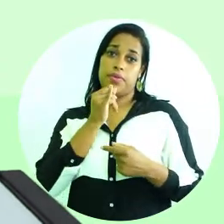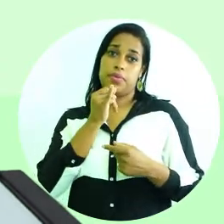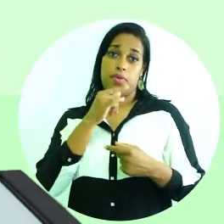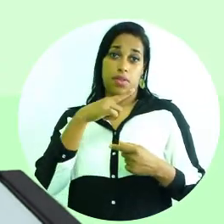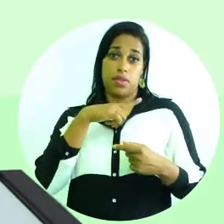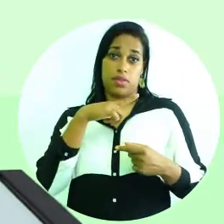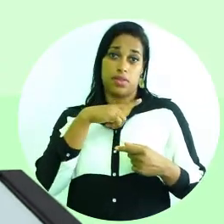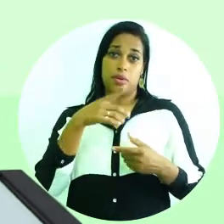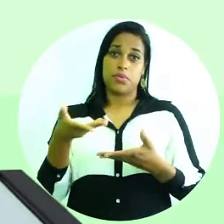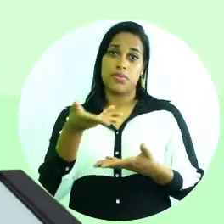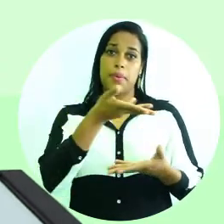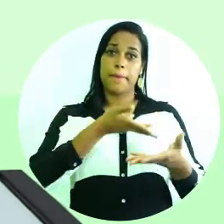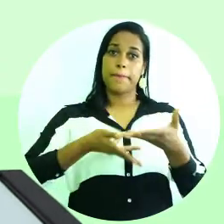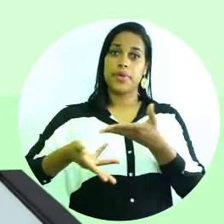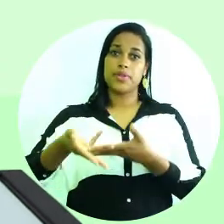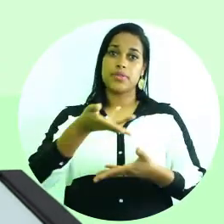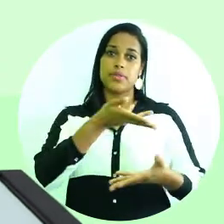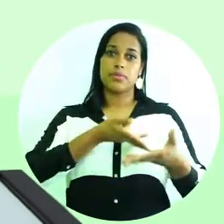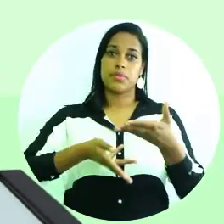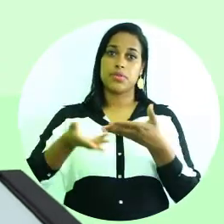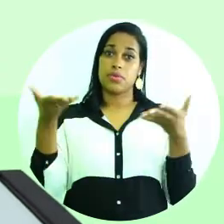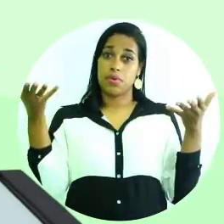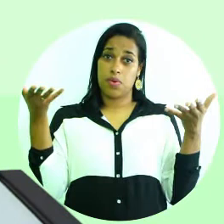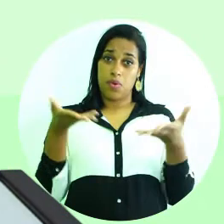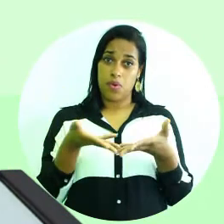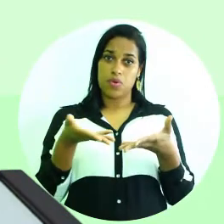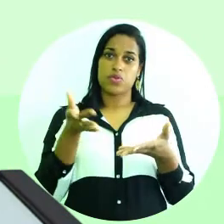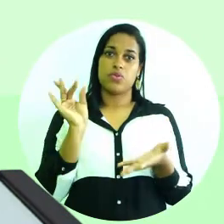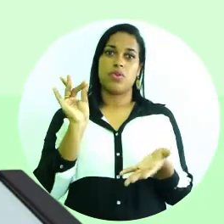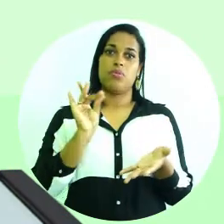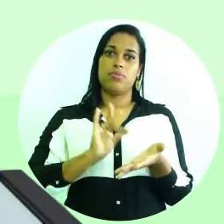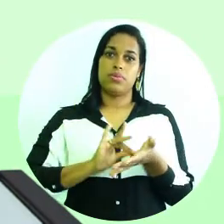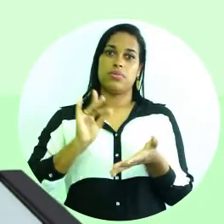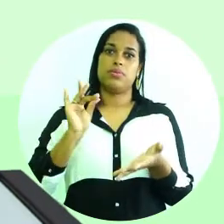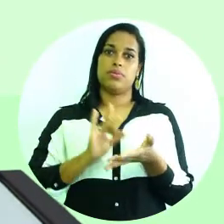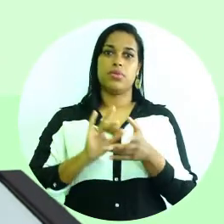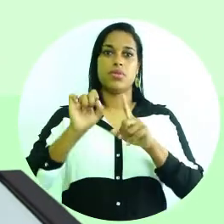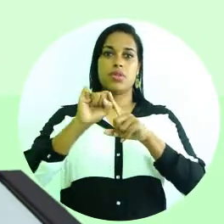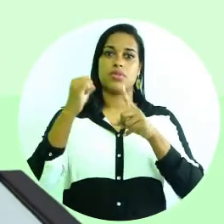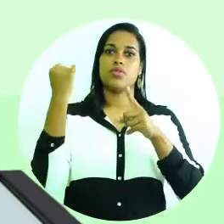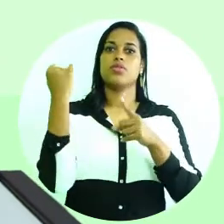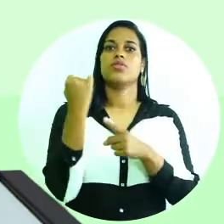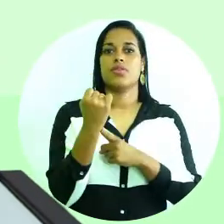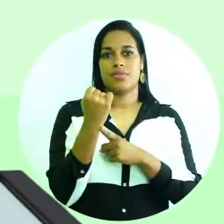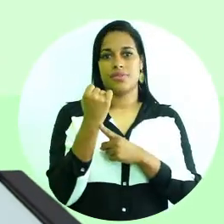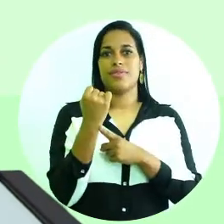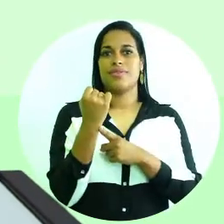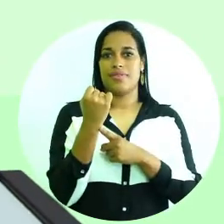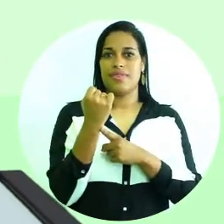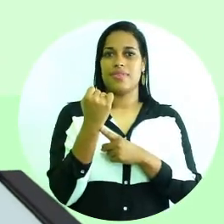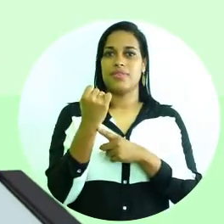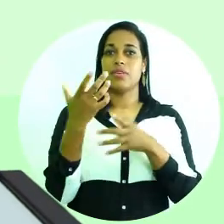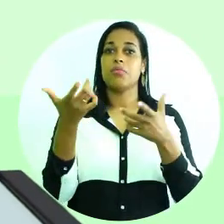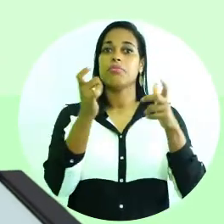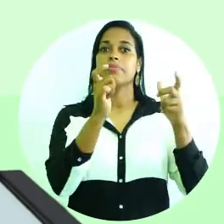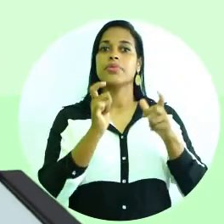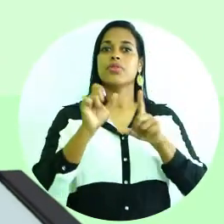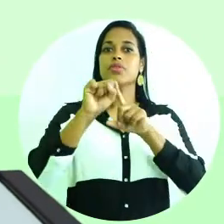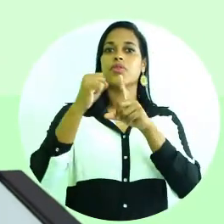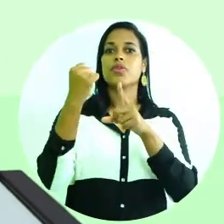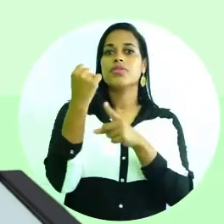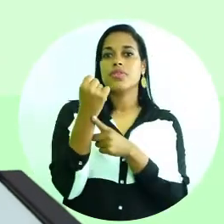poderia dizer o seguinte, onde temos a participação ativa da sociedade, onde